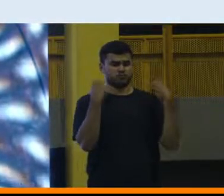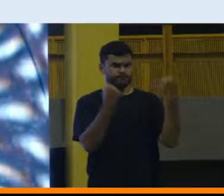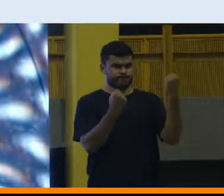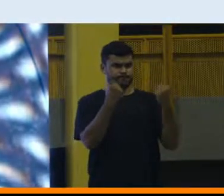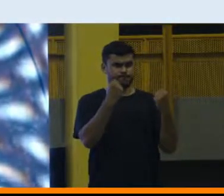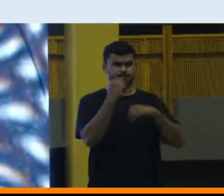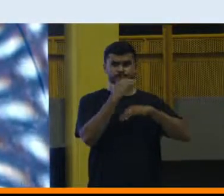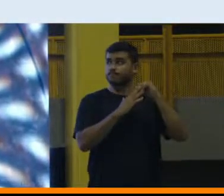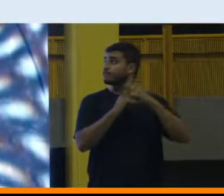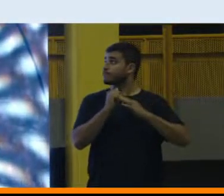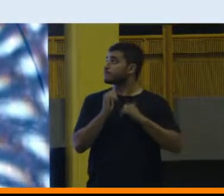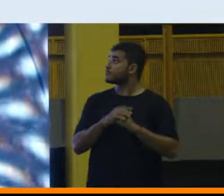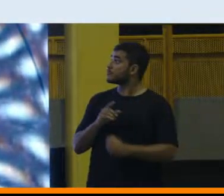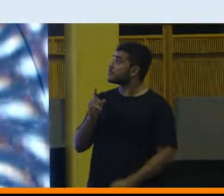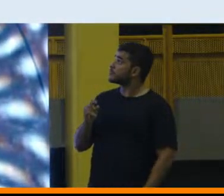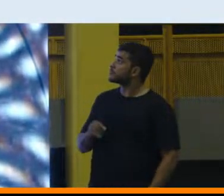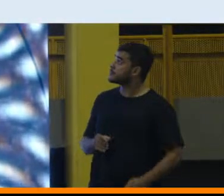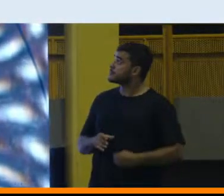Assim.